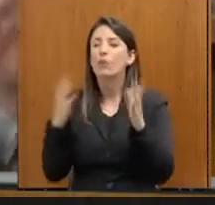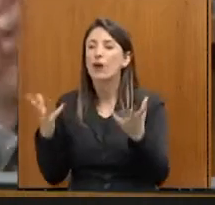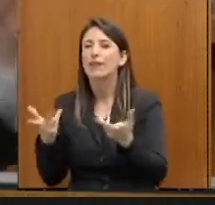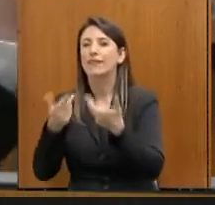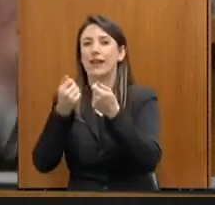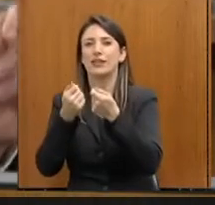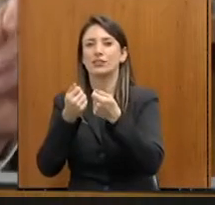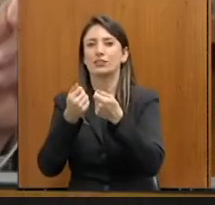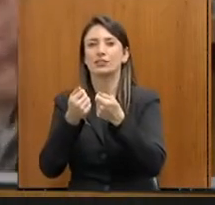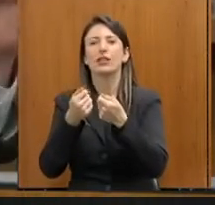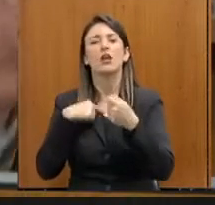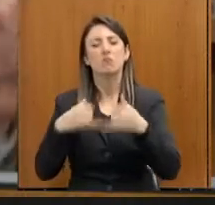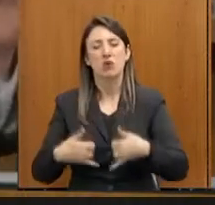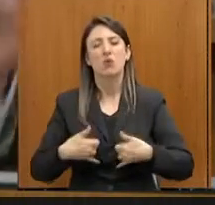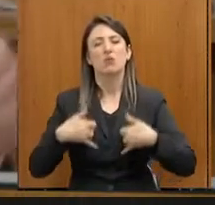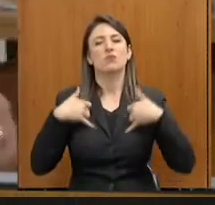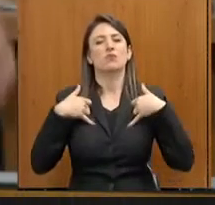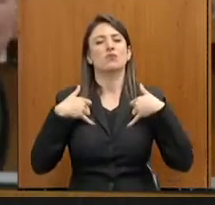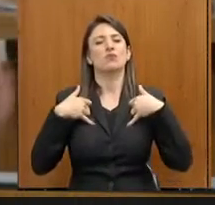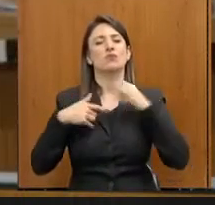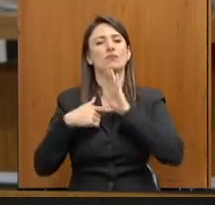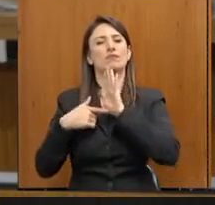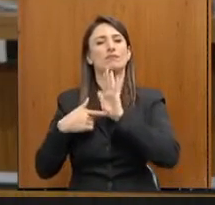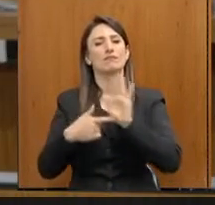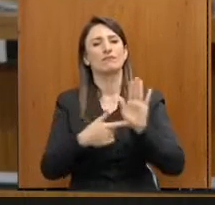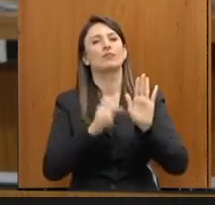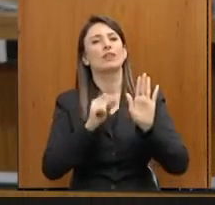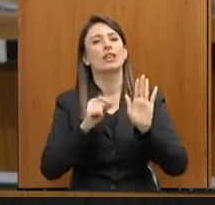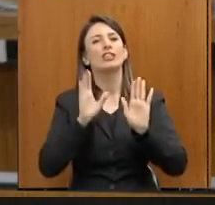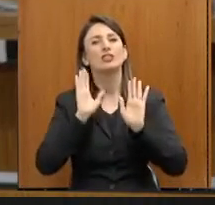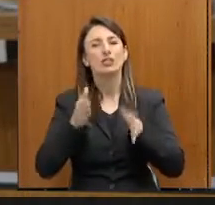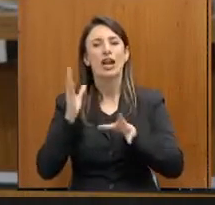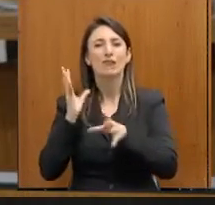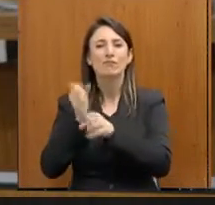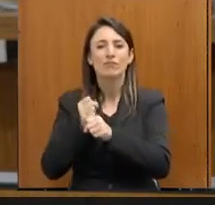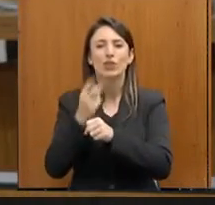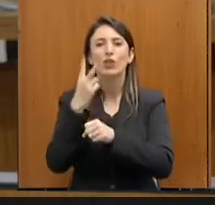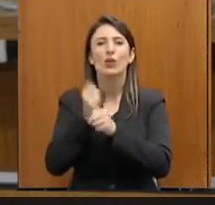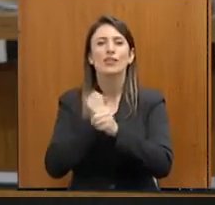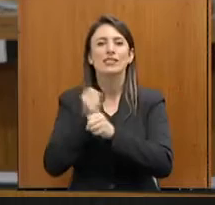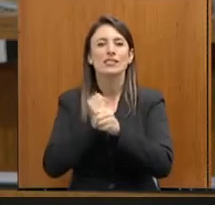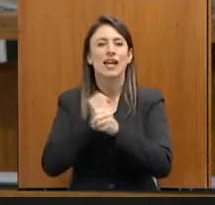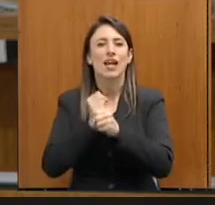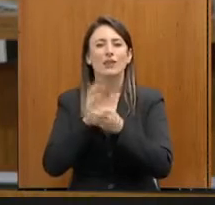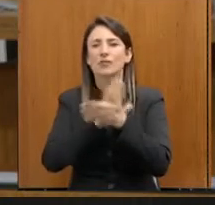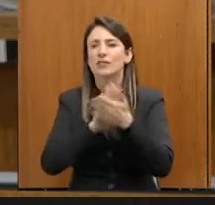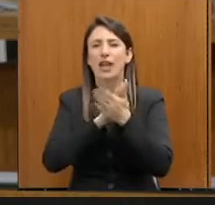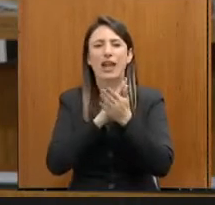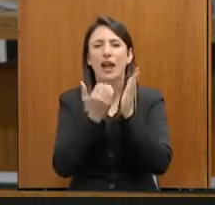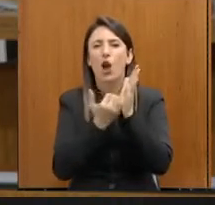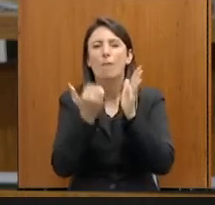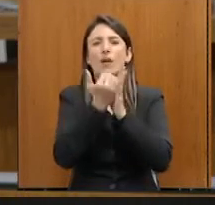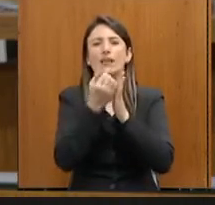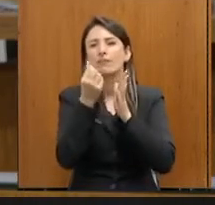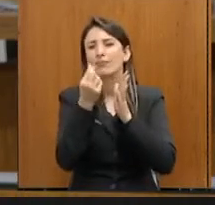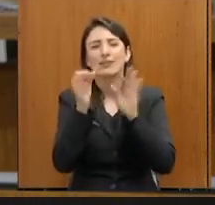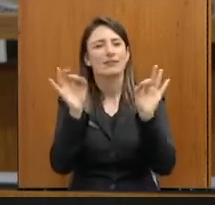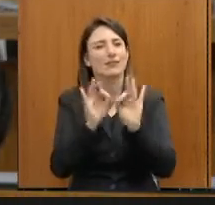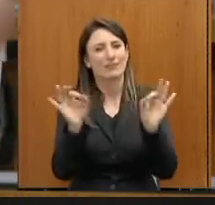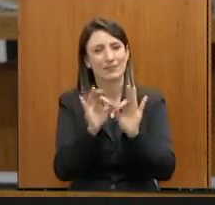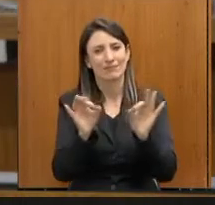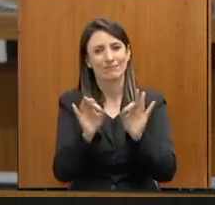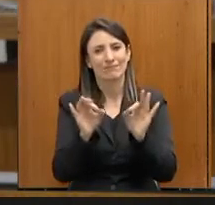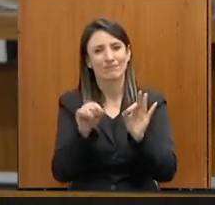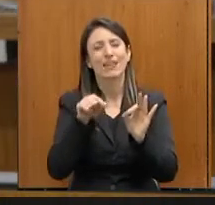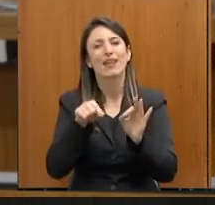dois anos seguidos sem reajuste tarifário essa eu diria que a principal contribuição da Cemig